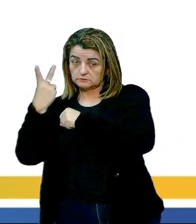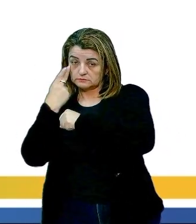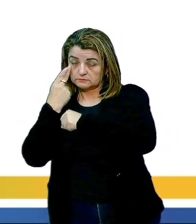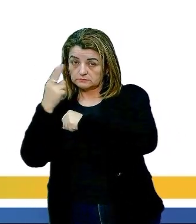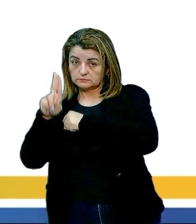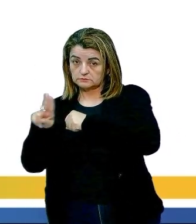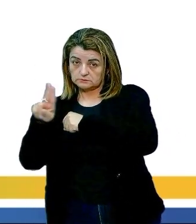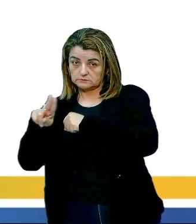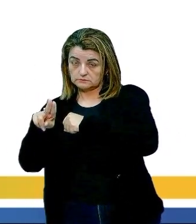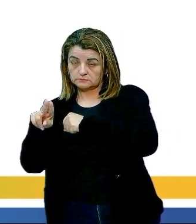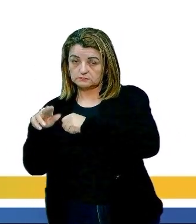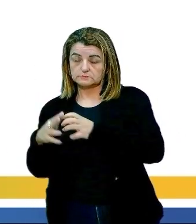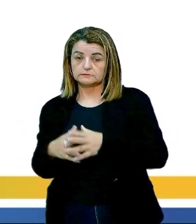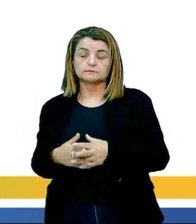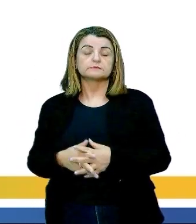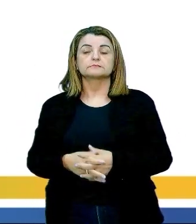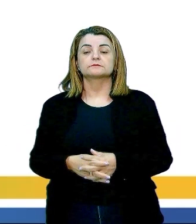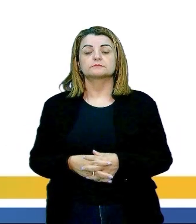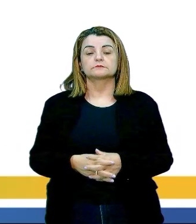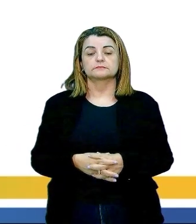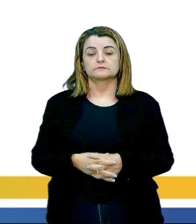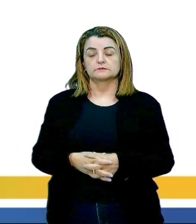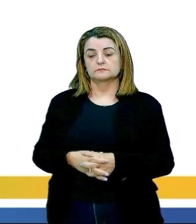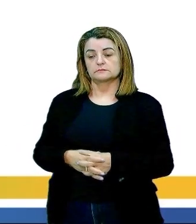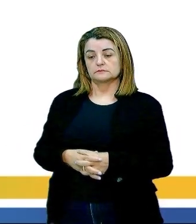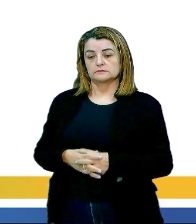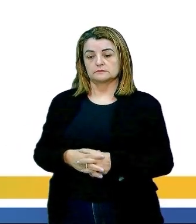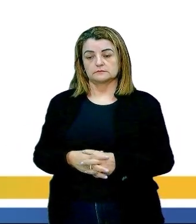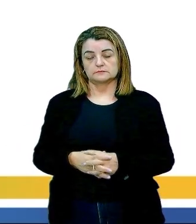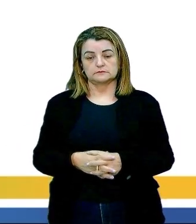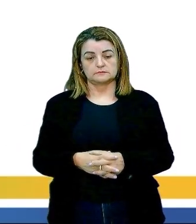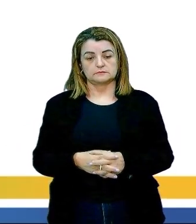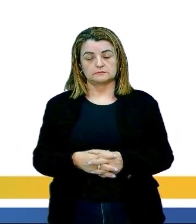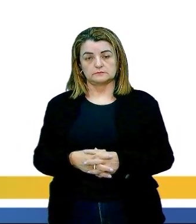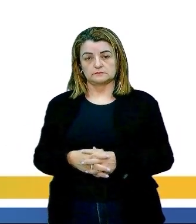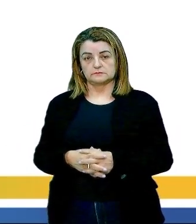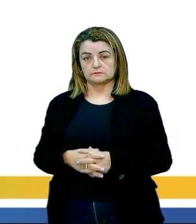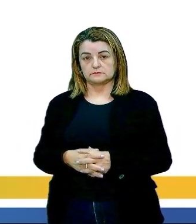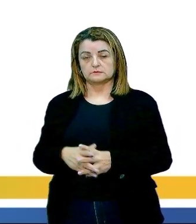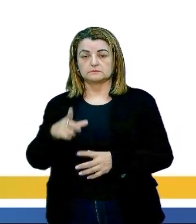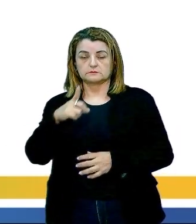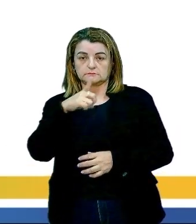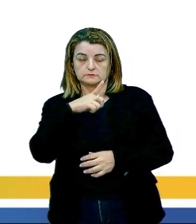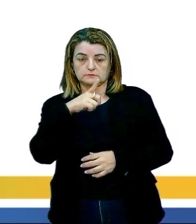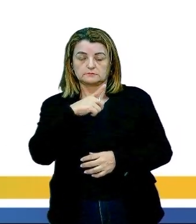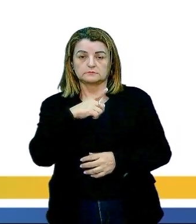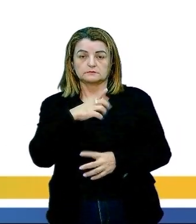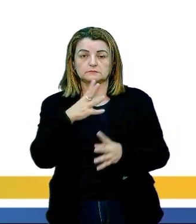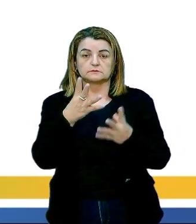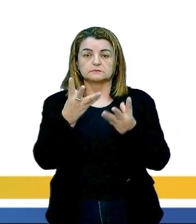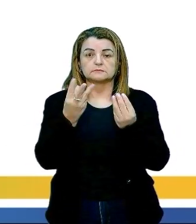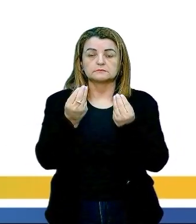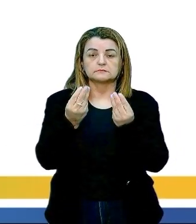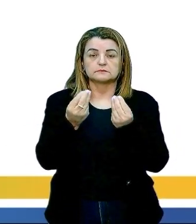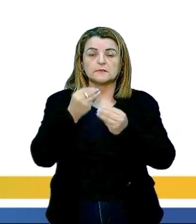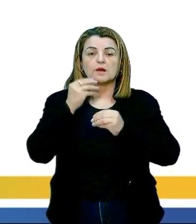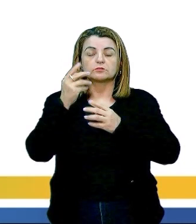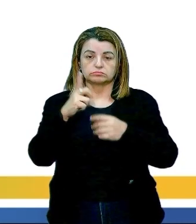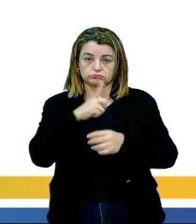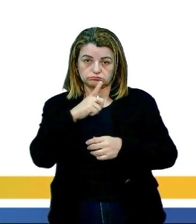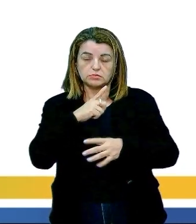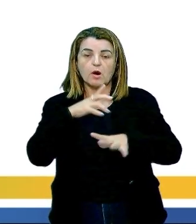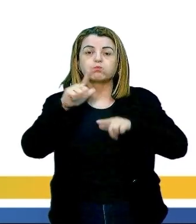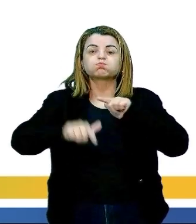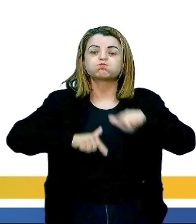na frase, ok? We have a lot of work to do this morning. Nós temos muito trabalho a fazer esta